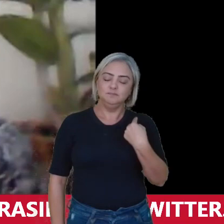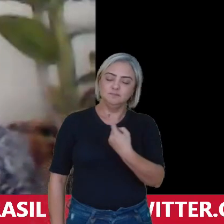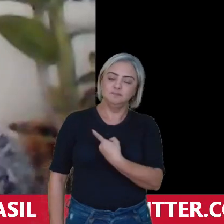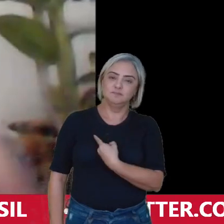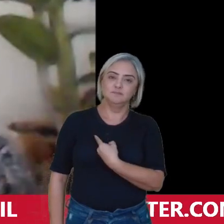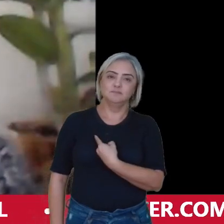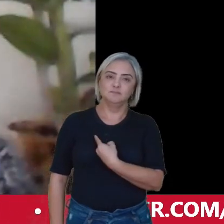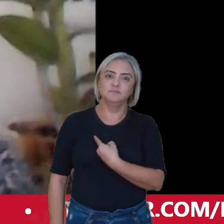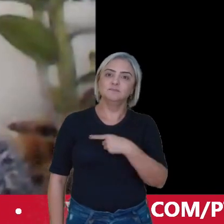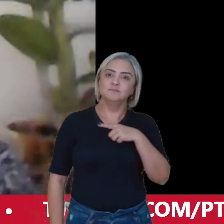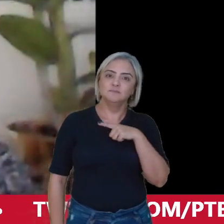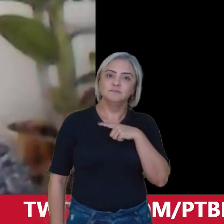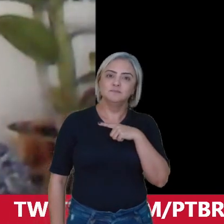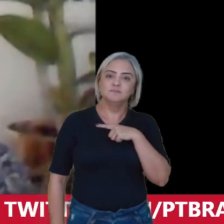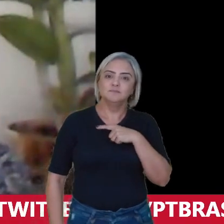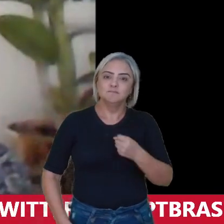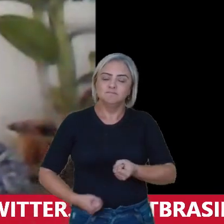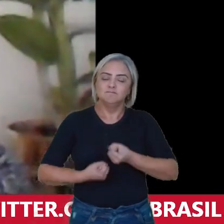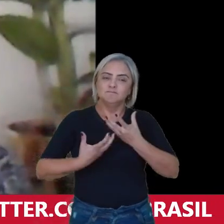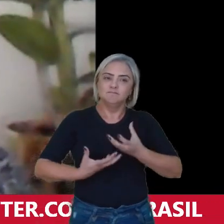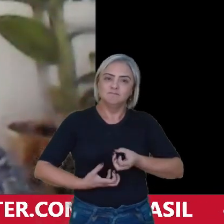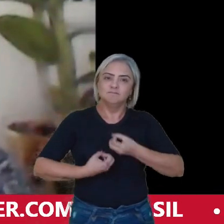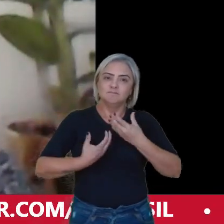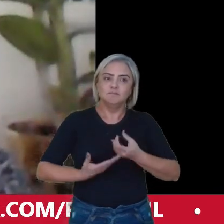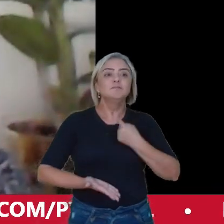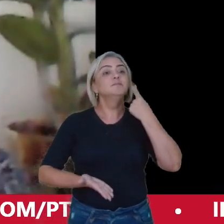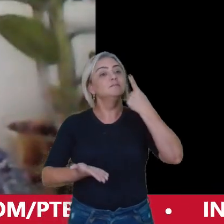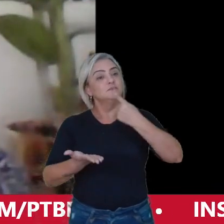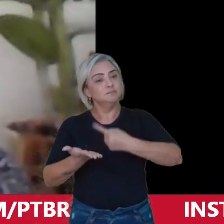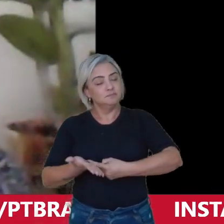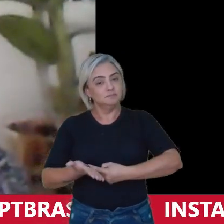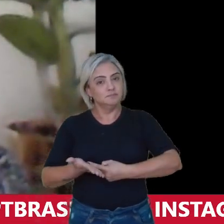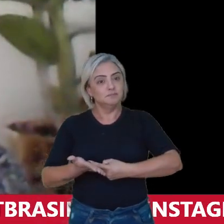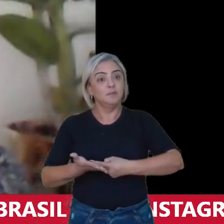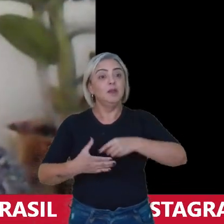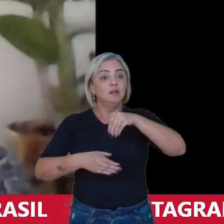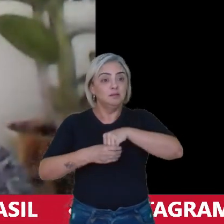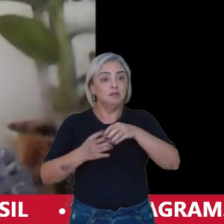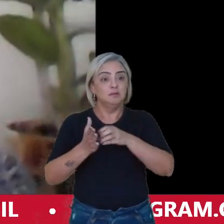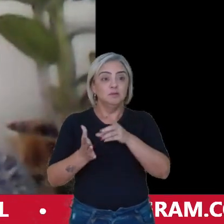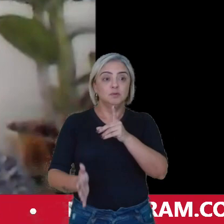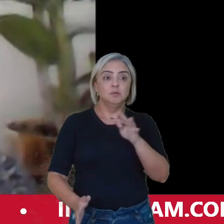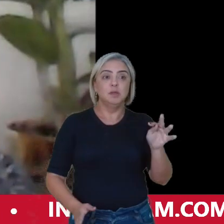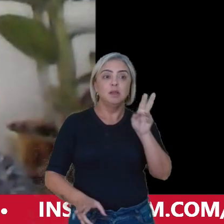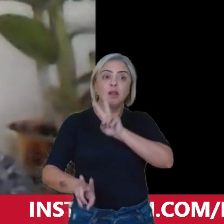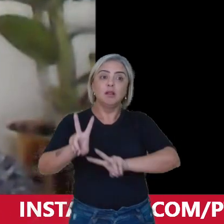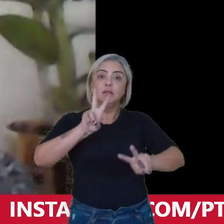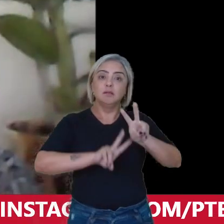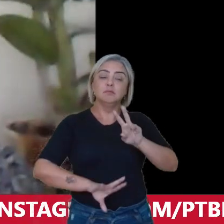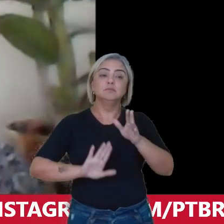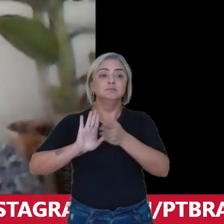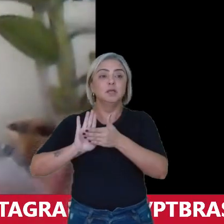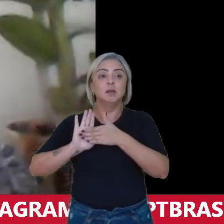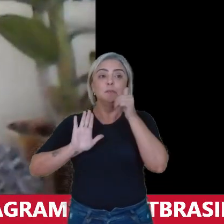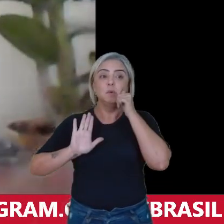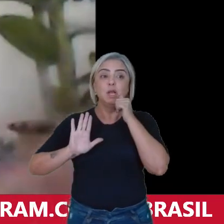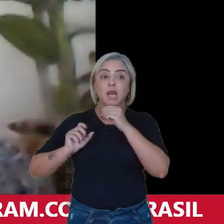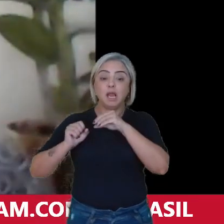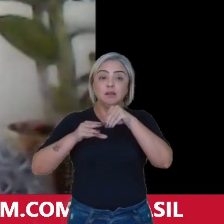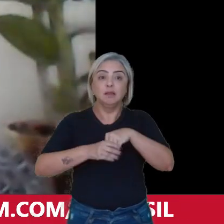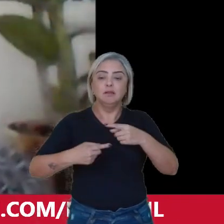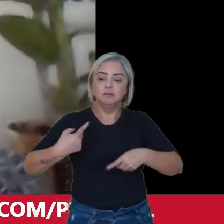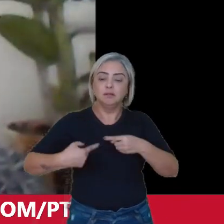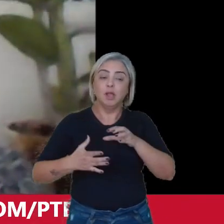gente tem essa efervescência também e esse compromisso dentro do PT de visibilizar essa pauta.